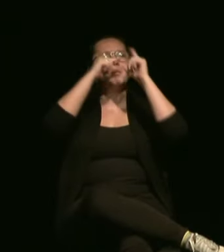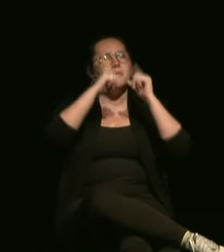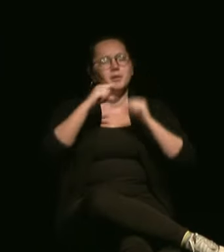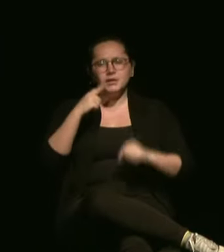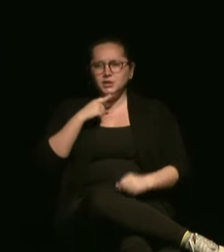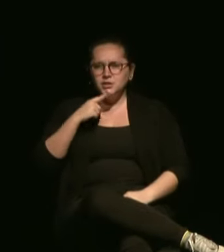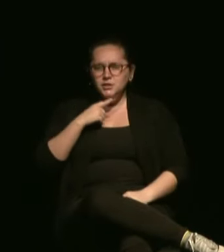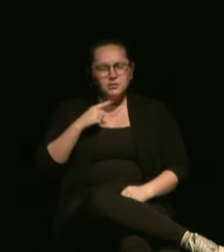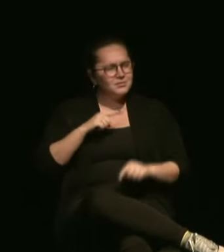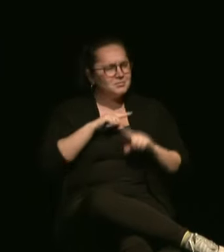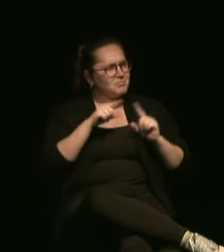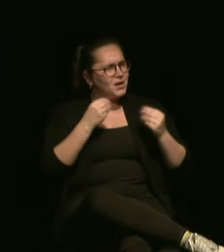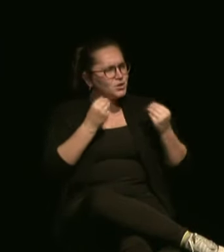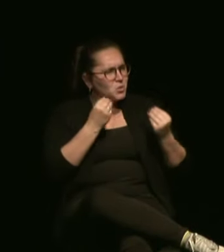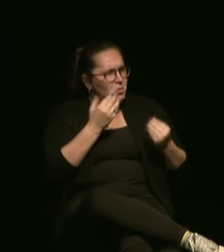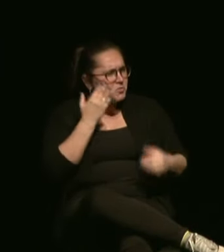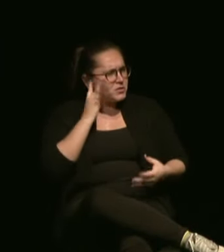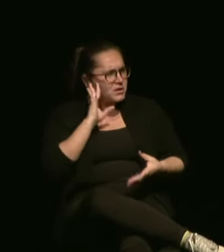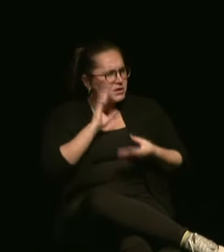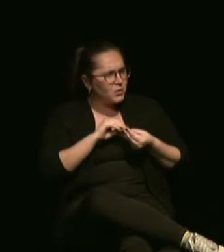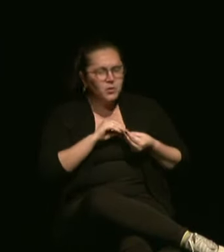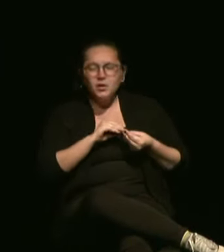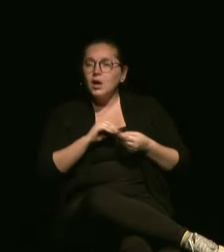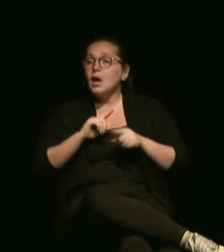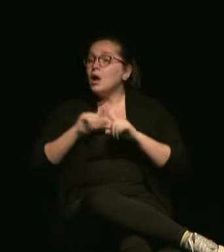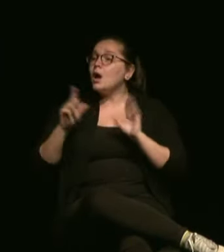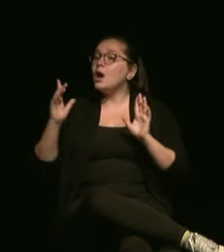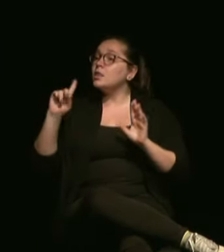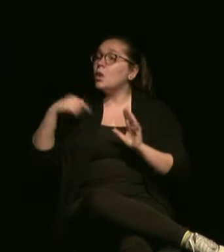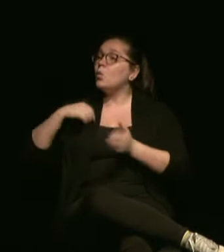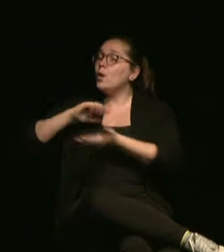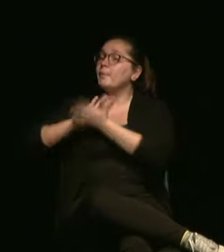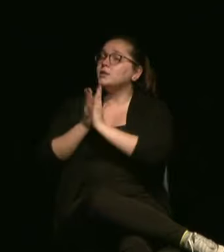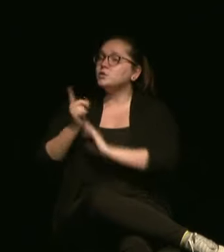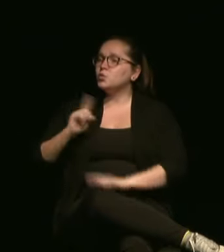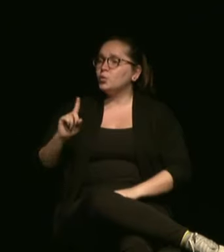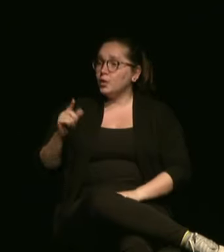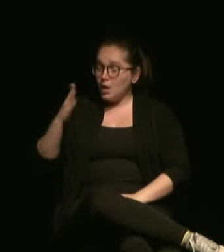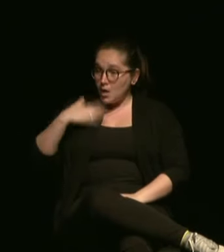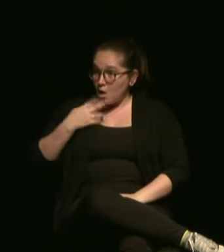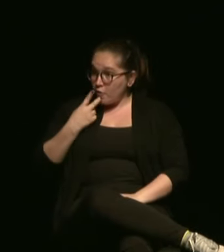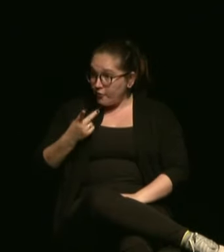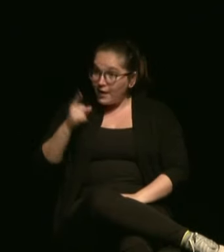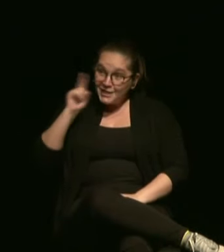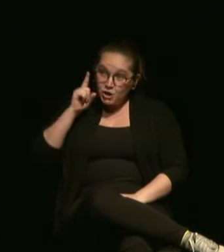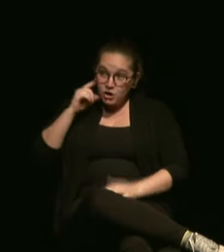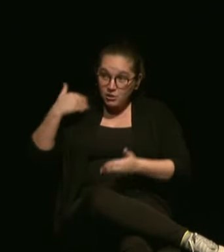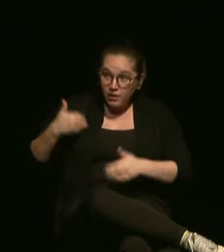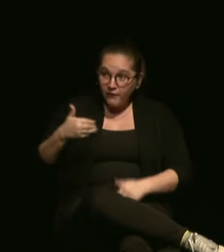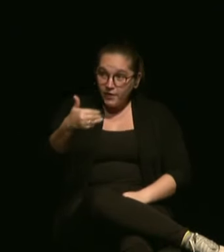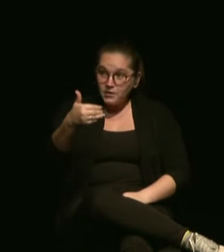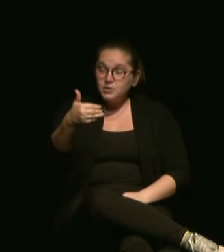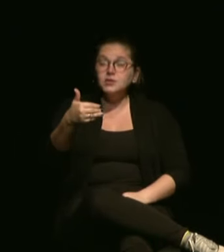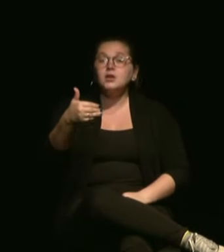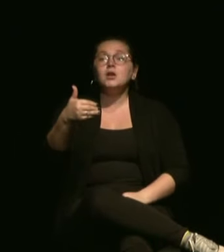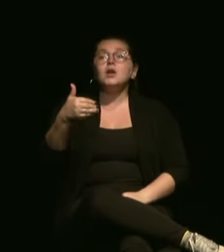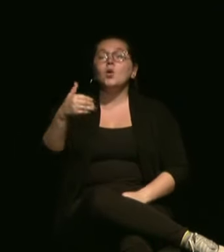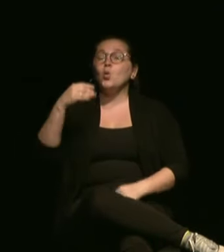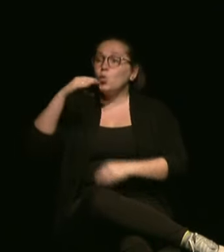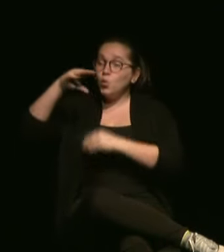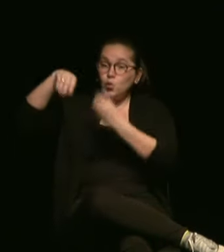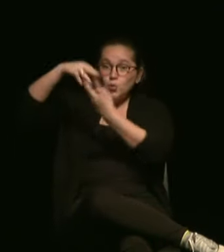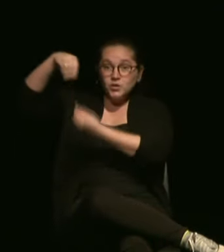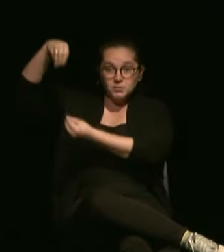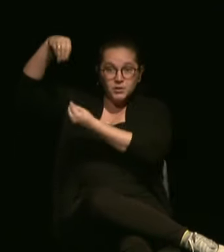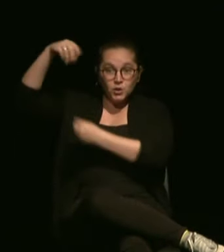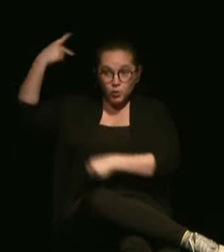bonita mesmo. E como é que você orou para destruir? Eu ungi com óleo ungido, não orei para destruir o quadro. Eu determinei que a partir daquele dia, o espírito que estivesse ali, ele